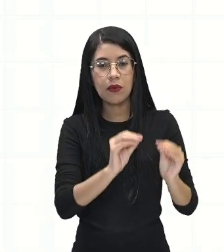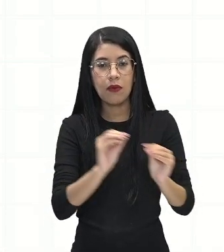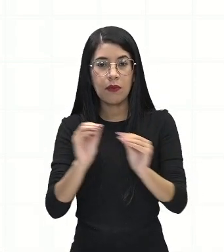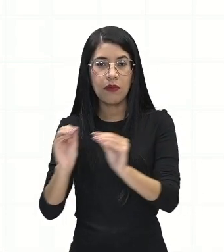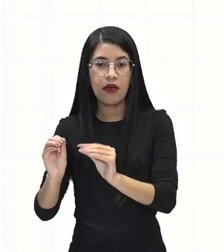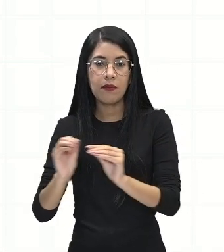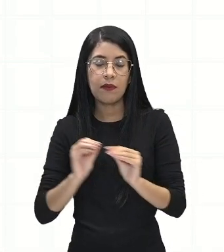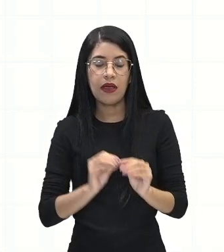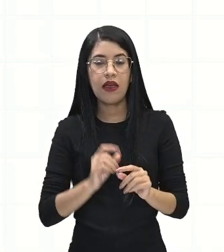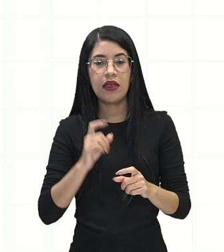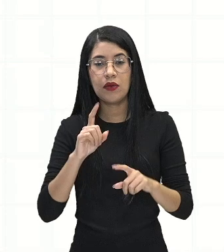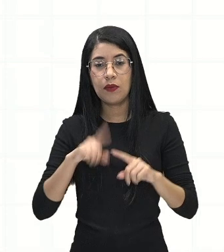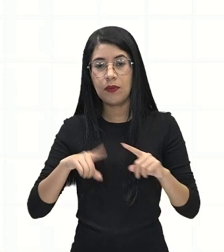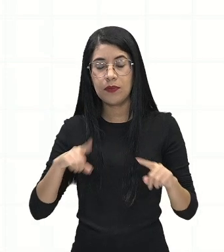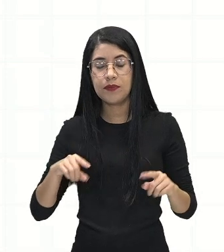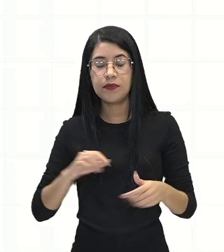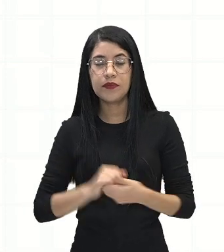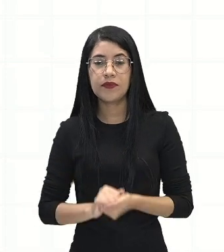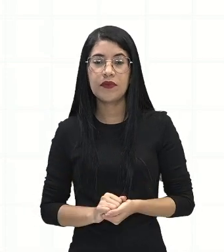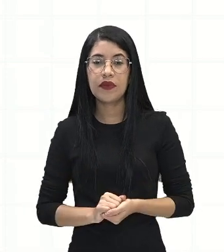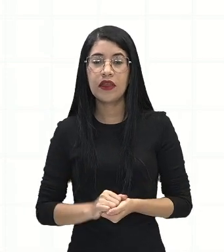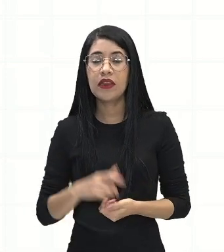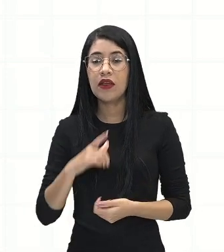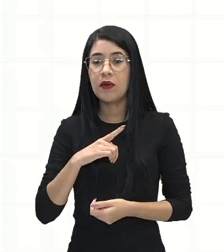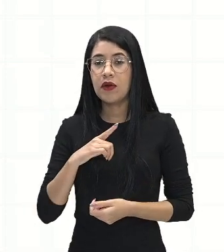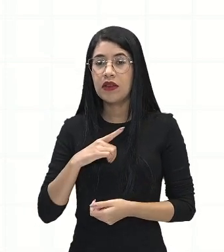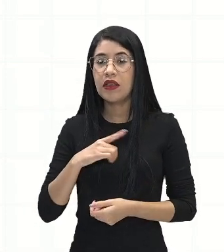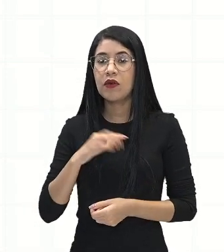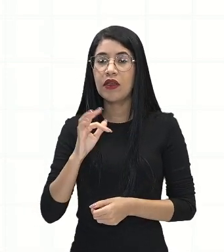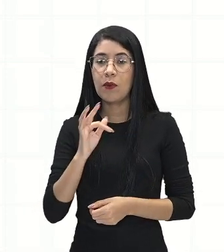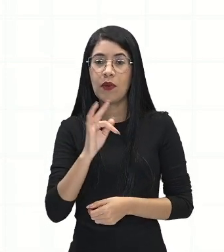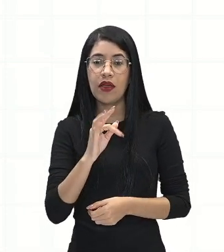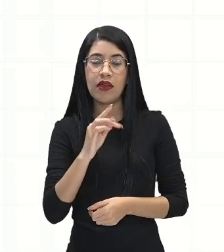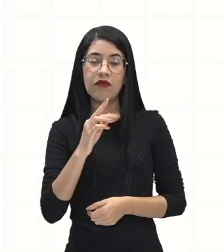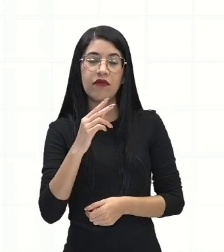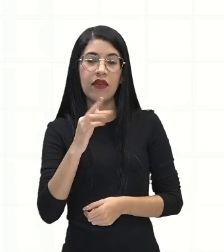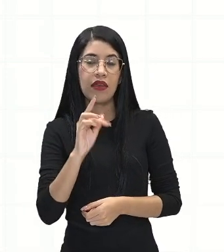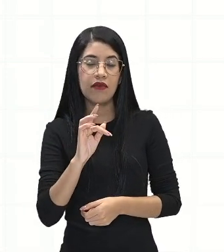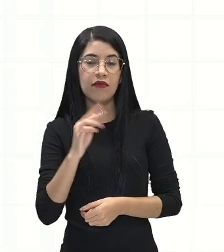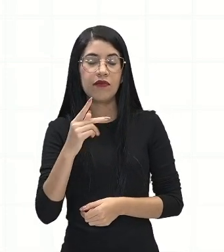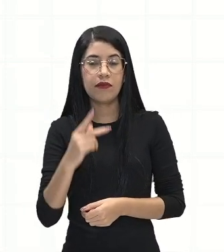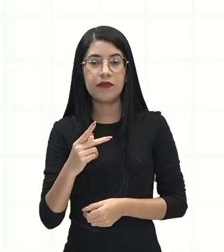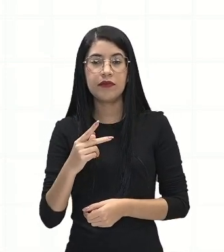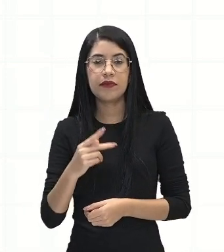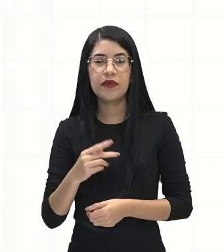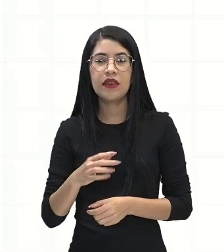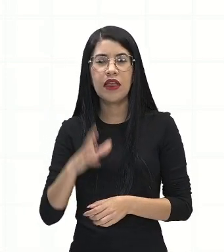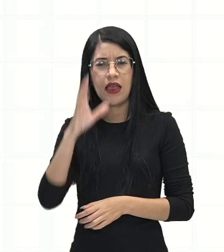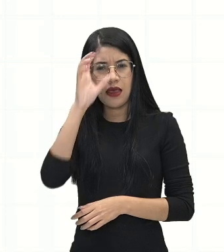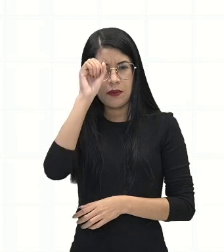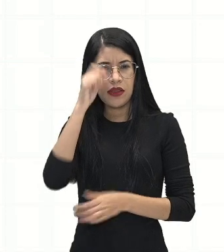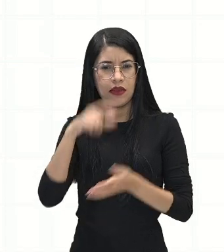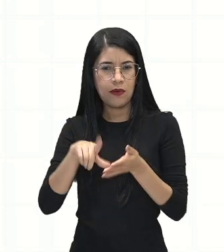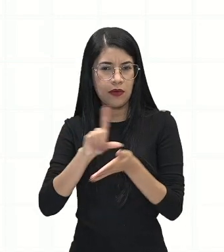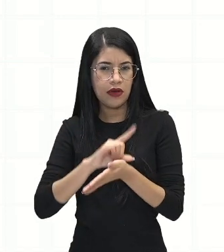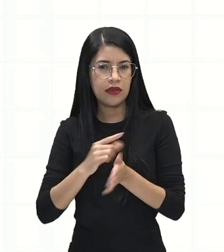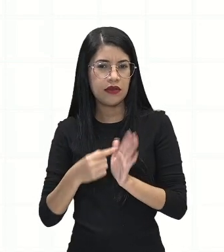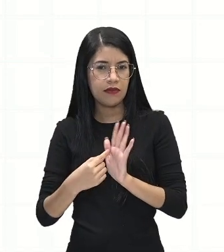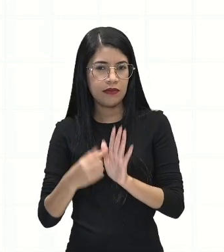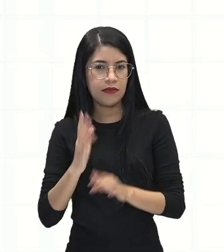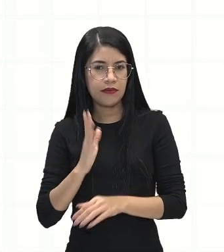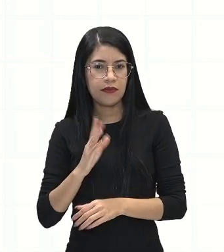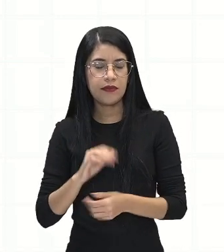objeto. Então, ela vai exercer uma força potente. Lembra que a gente aprendeu aí sobre a força potente?